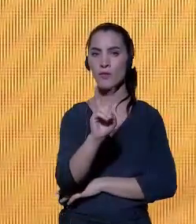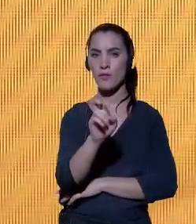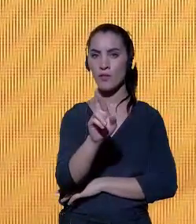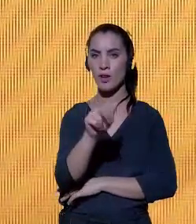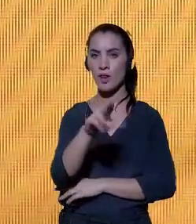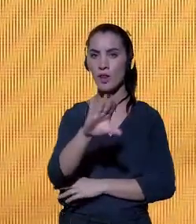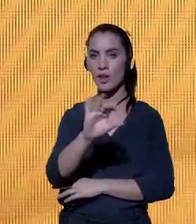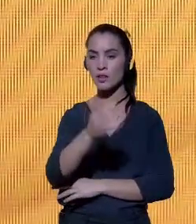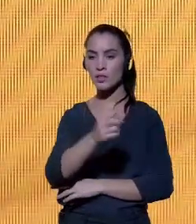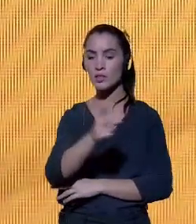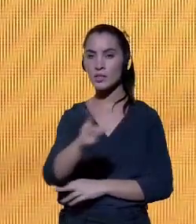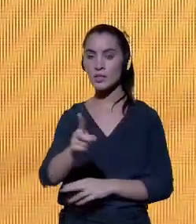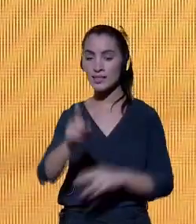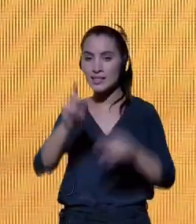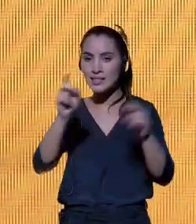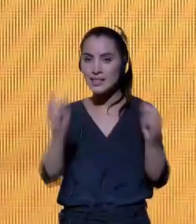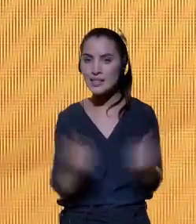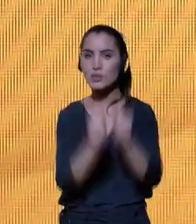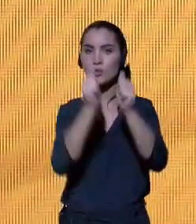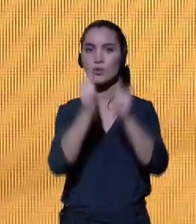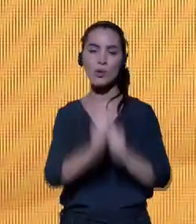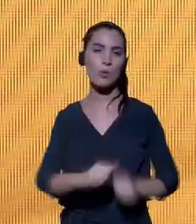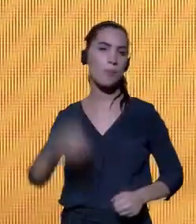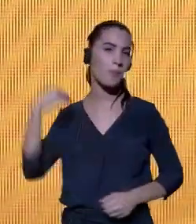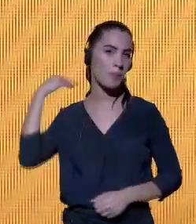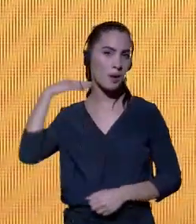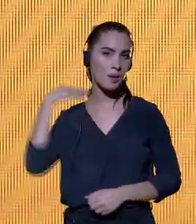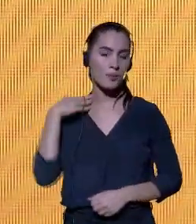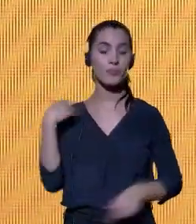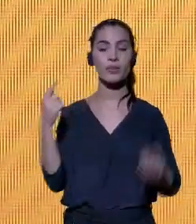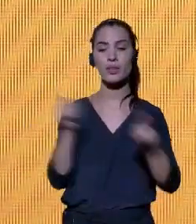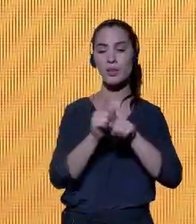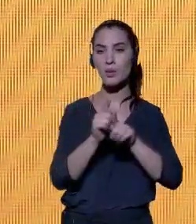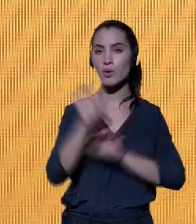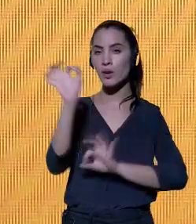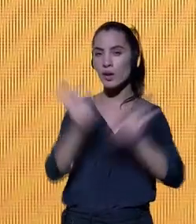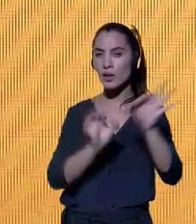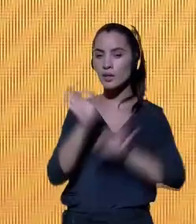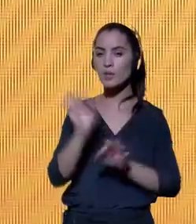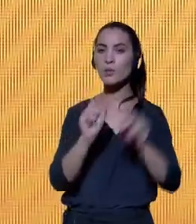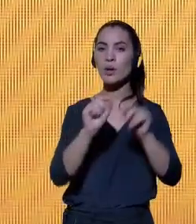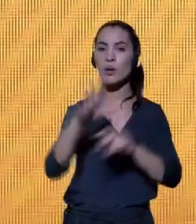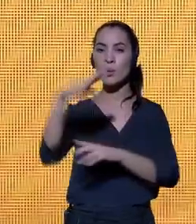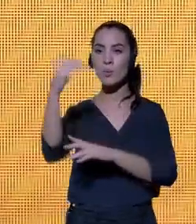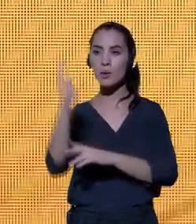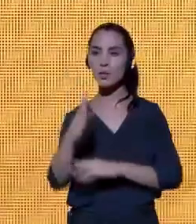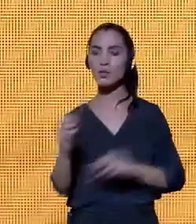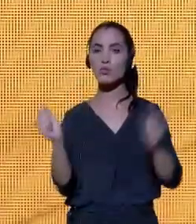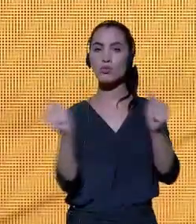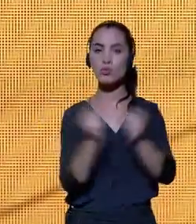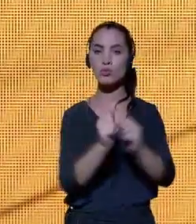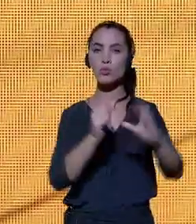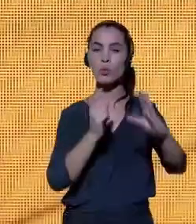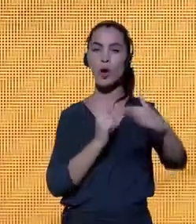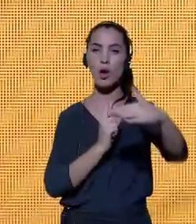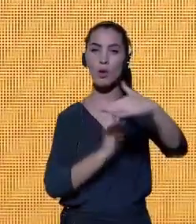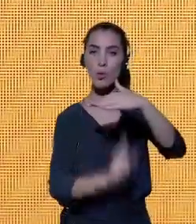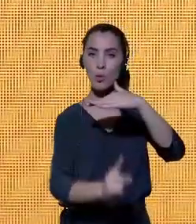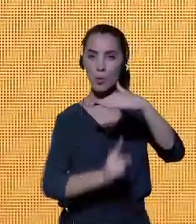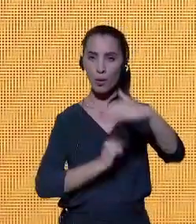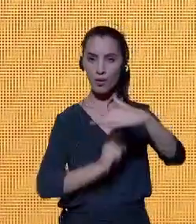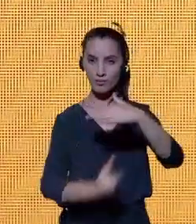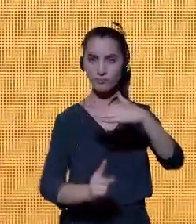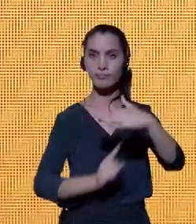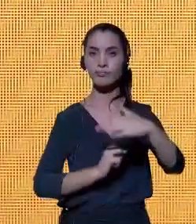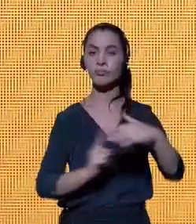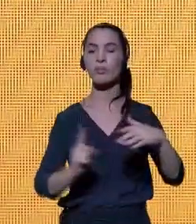desenvolvimento internacionais e também nós cuidamos da parte Brasil cliente, que é a aplicação dos recursos